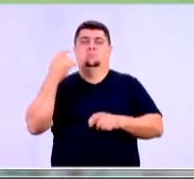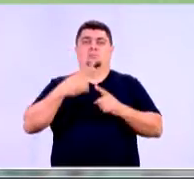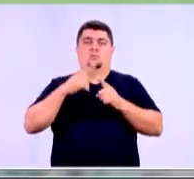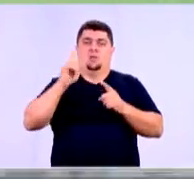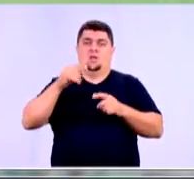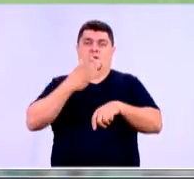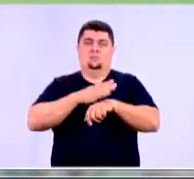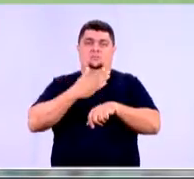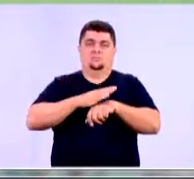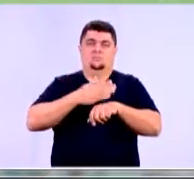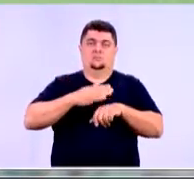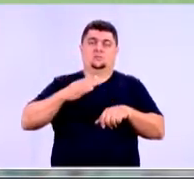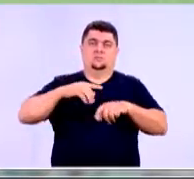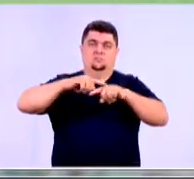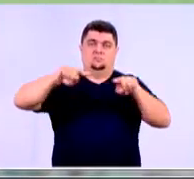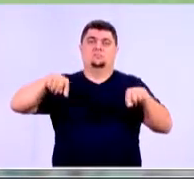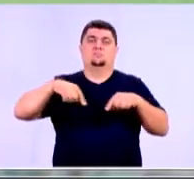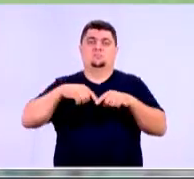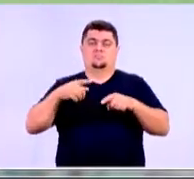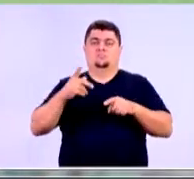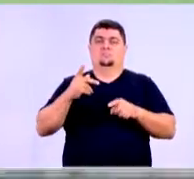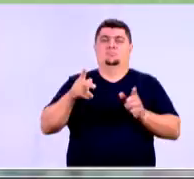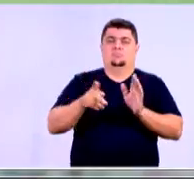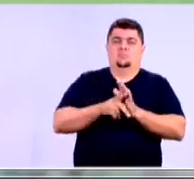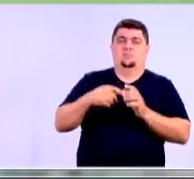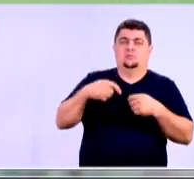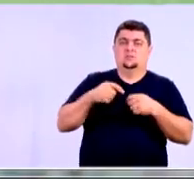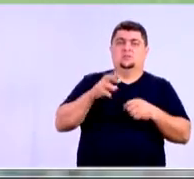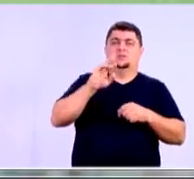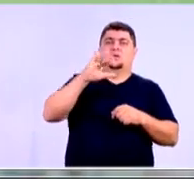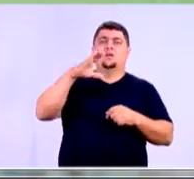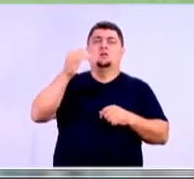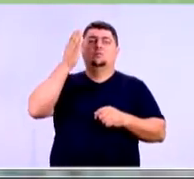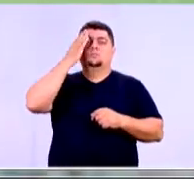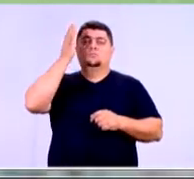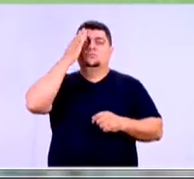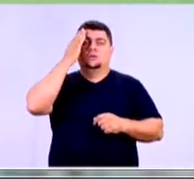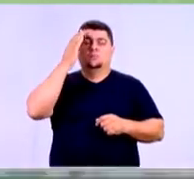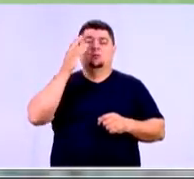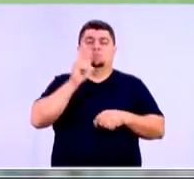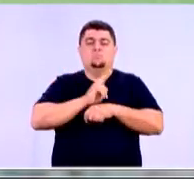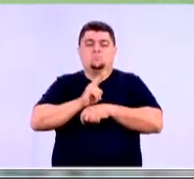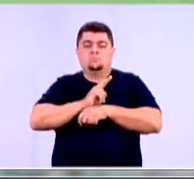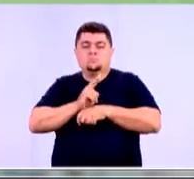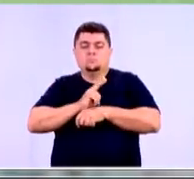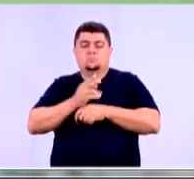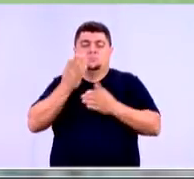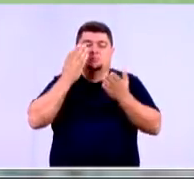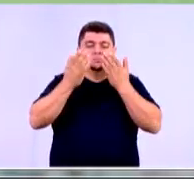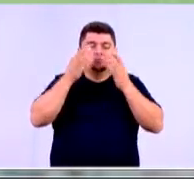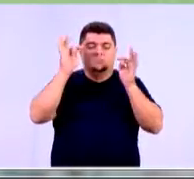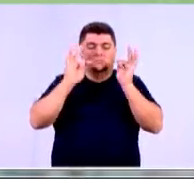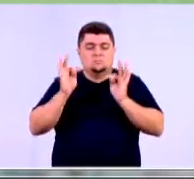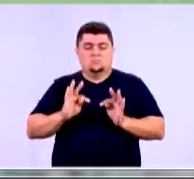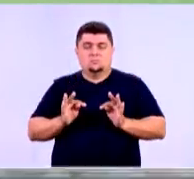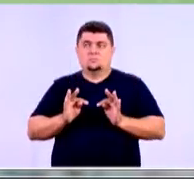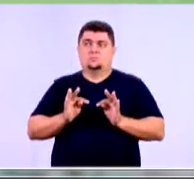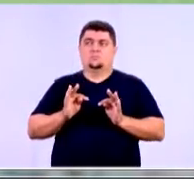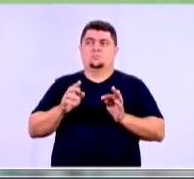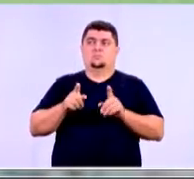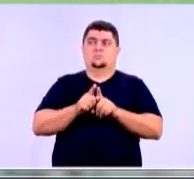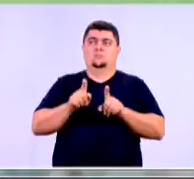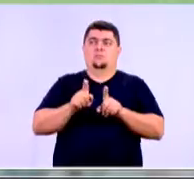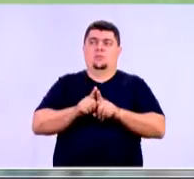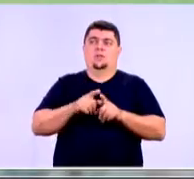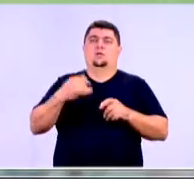de sala, né, professor? Tem que ter o gerenciamento de risco, com análise técnica, e essa